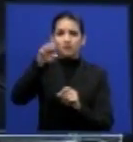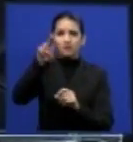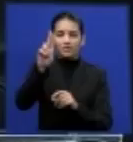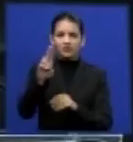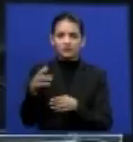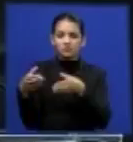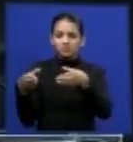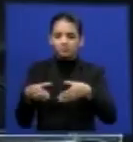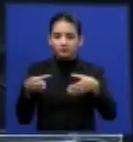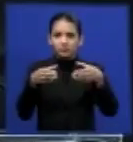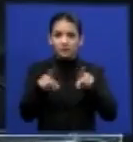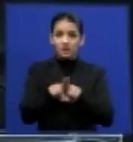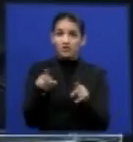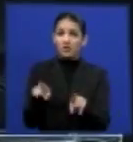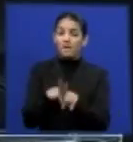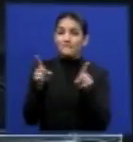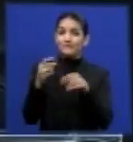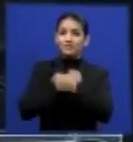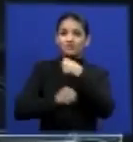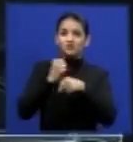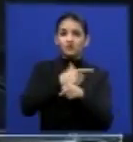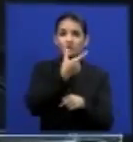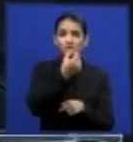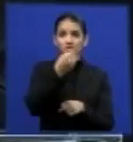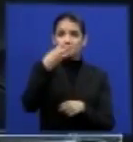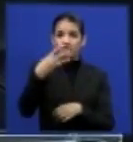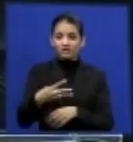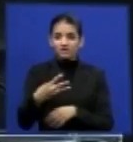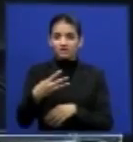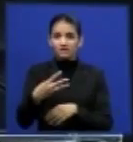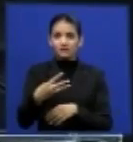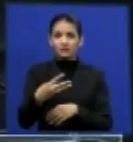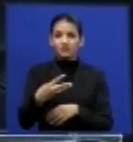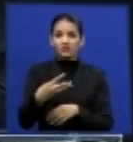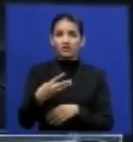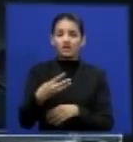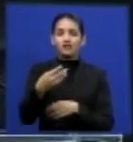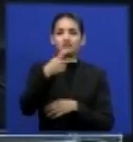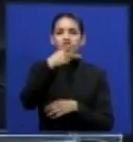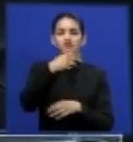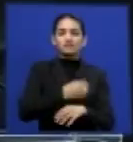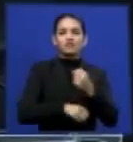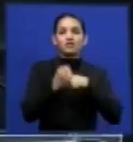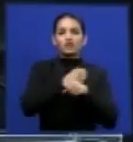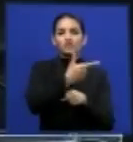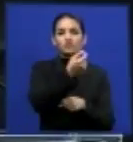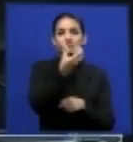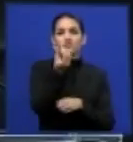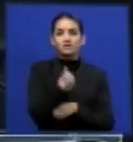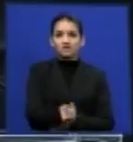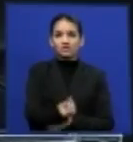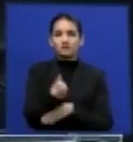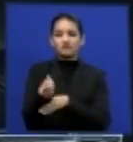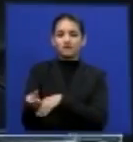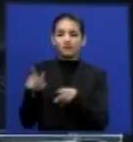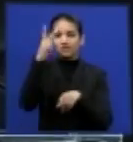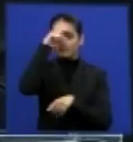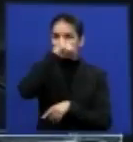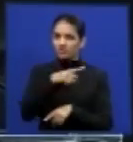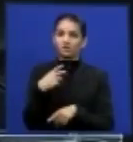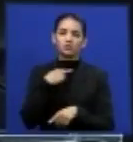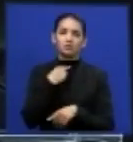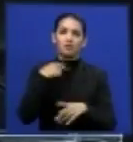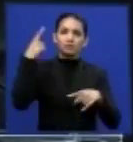aterros de pneus inteiros e desde 2006 de pneus picados mesmo assim 20% dos